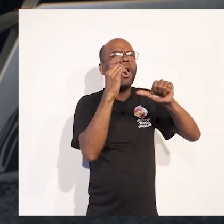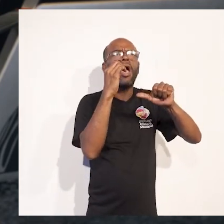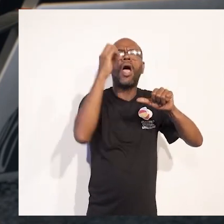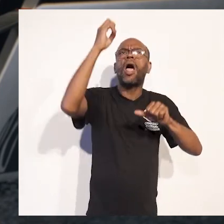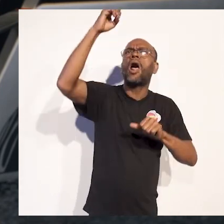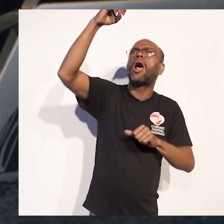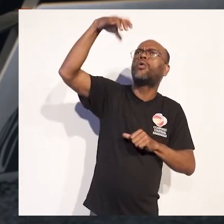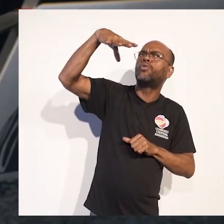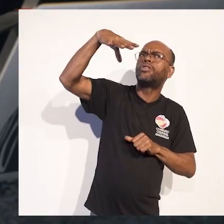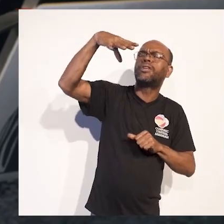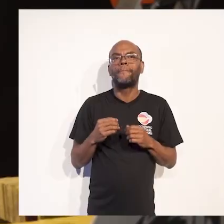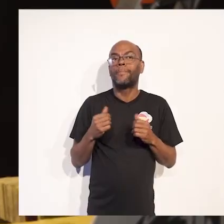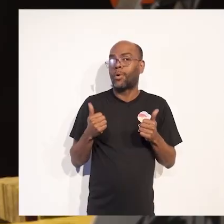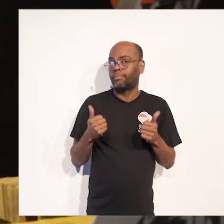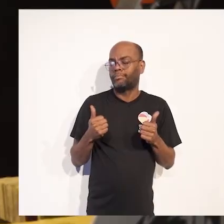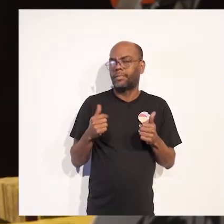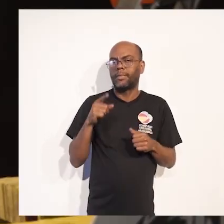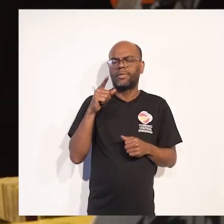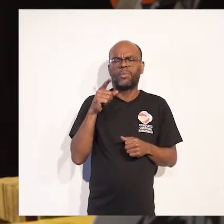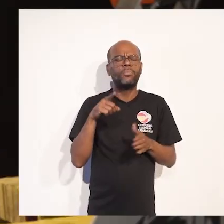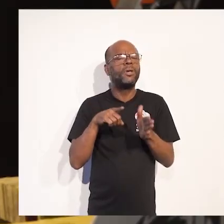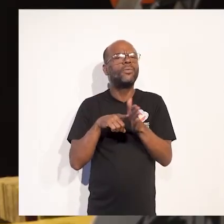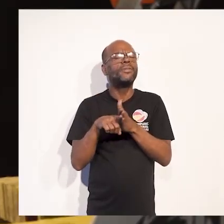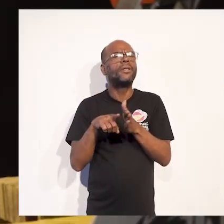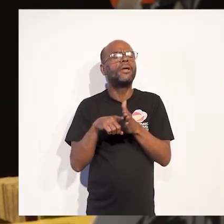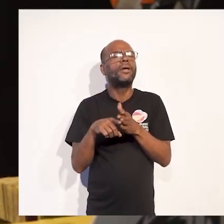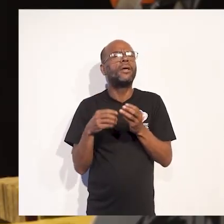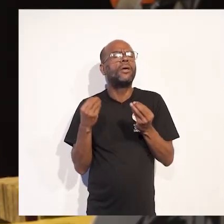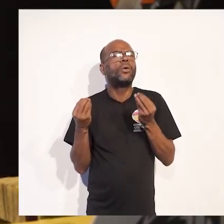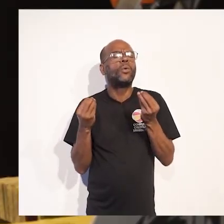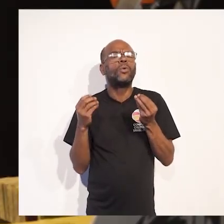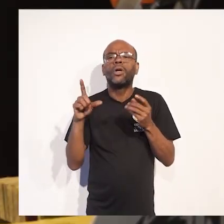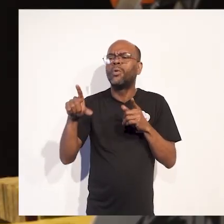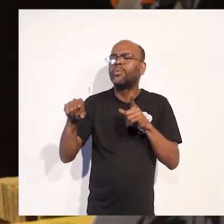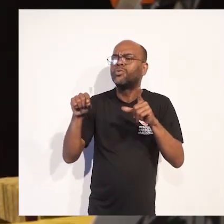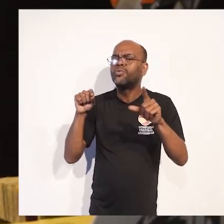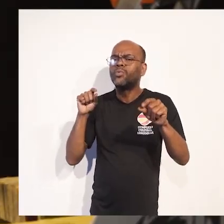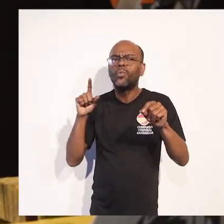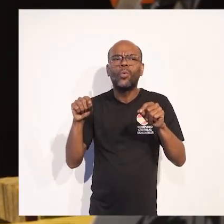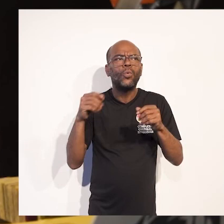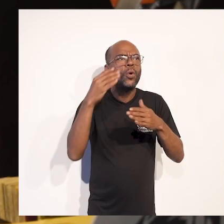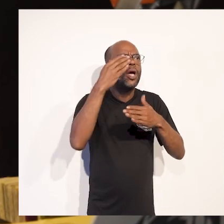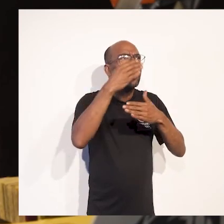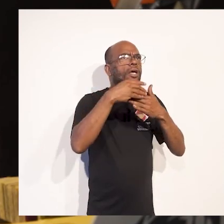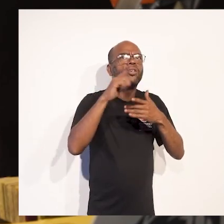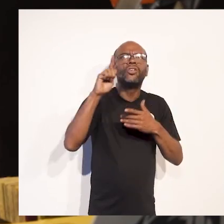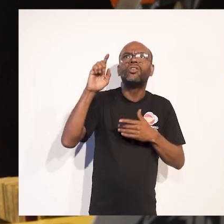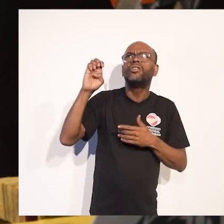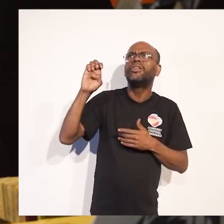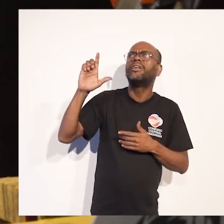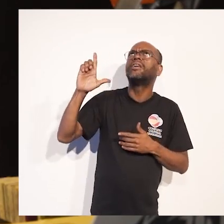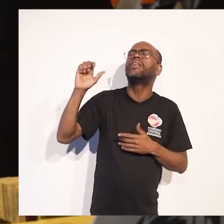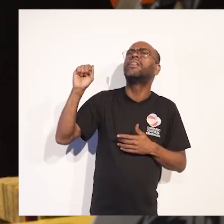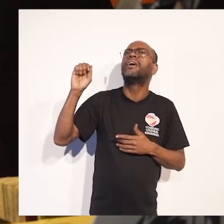bloqueia alguns fachos de luz. Vocês podem estar me perguntando, mas como eu escolho as gelatinas? Como é que eu sei que